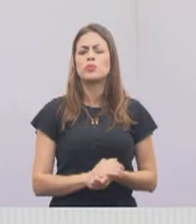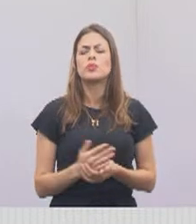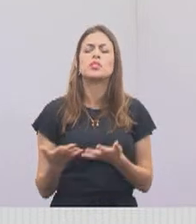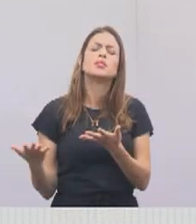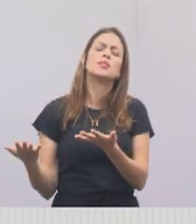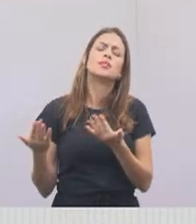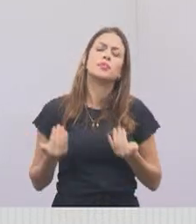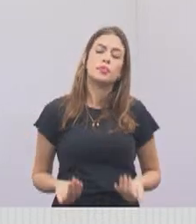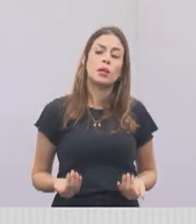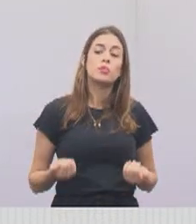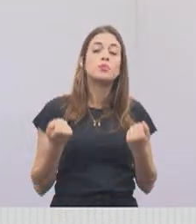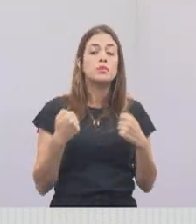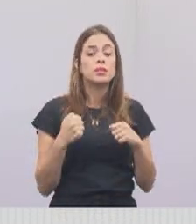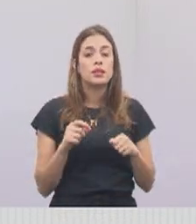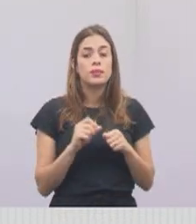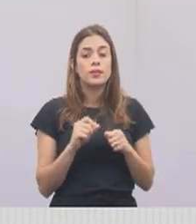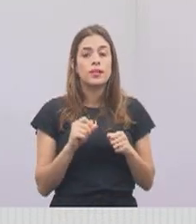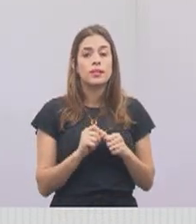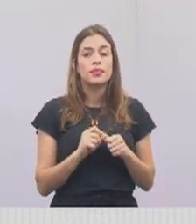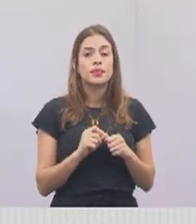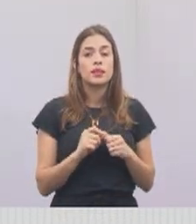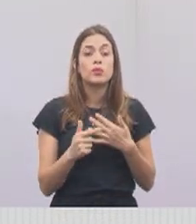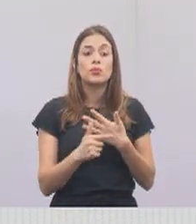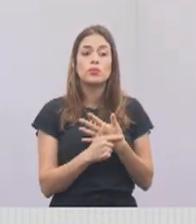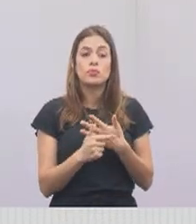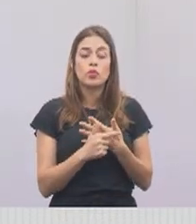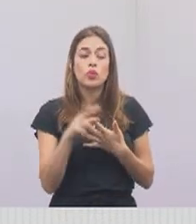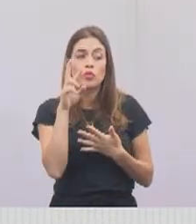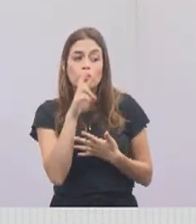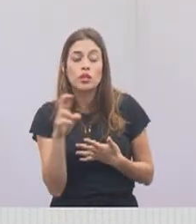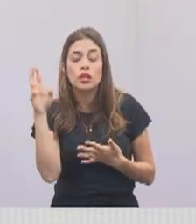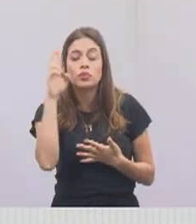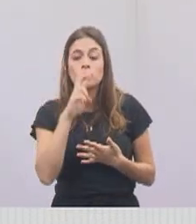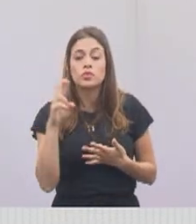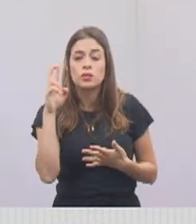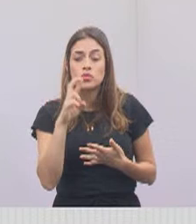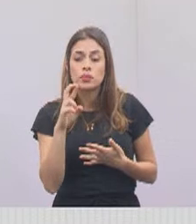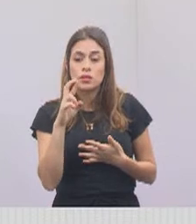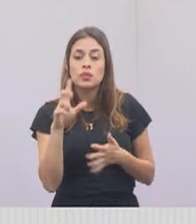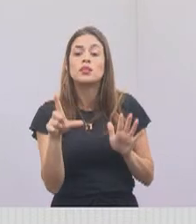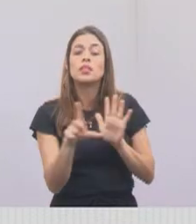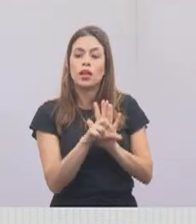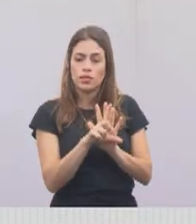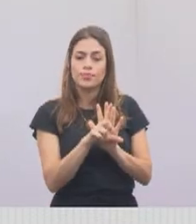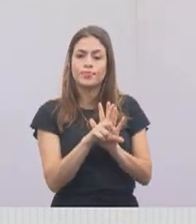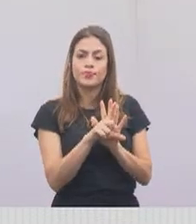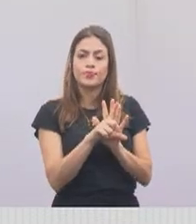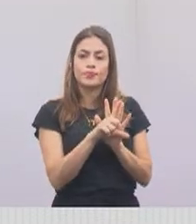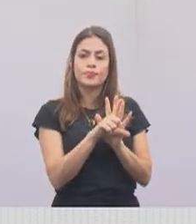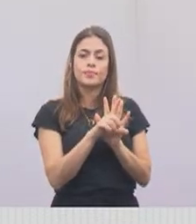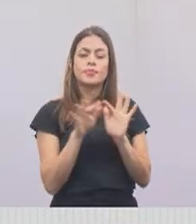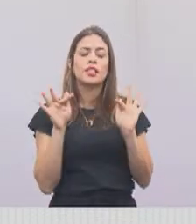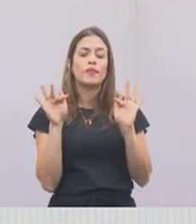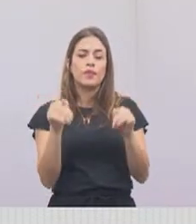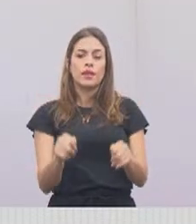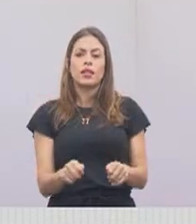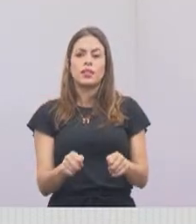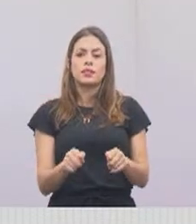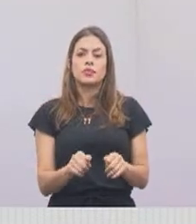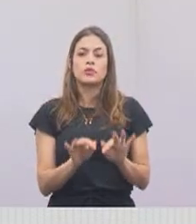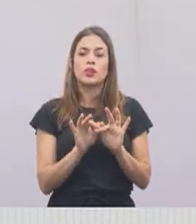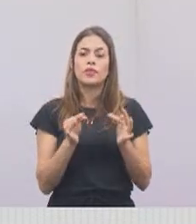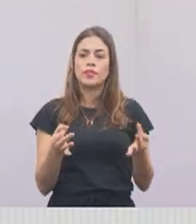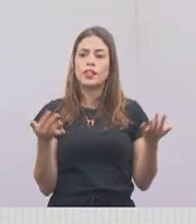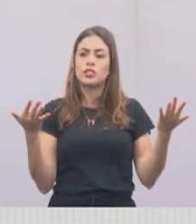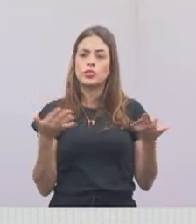e temos que fazer o nosso papel como fiscalizador, como fiscal da lei. E finalizo com a frase